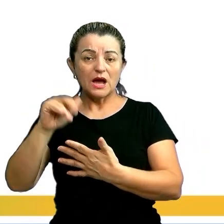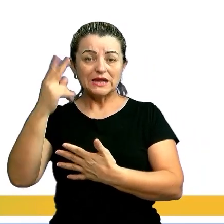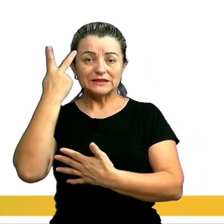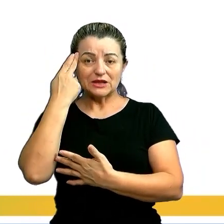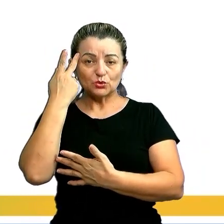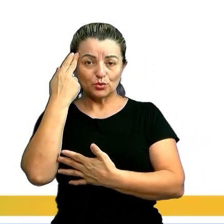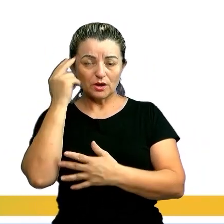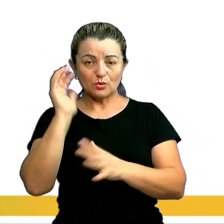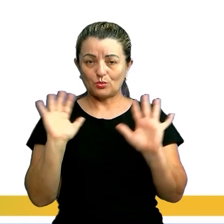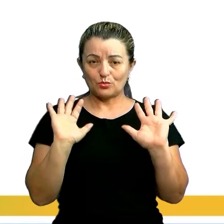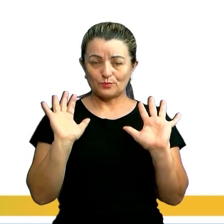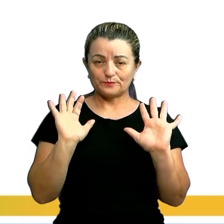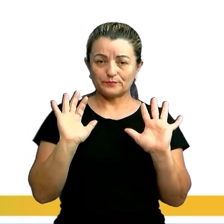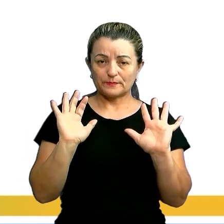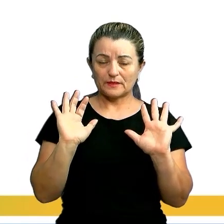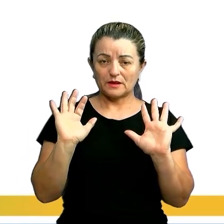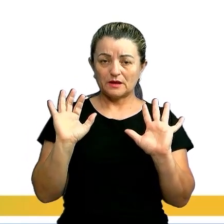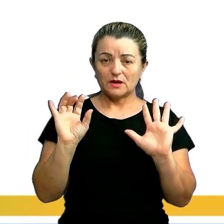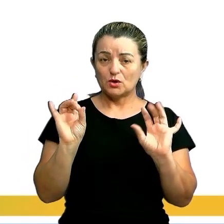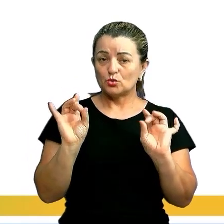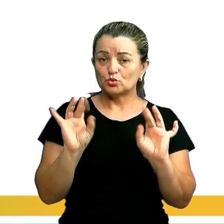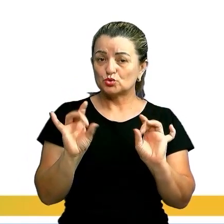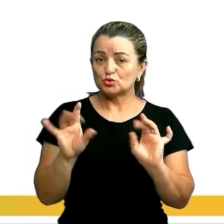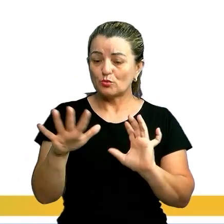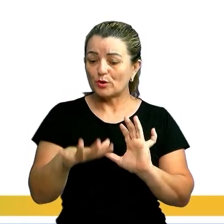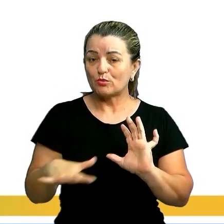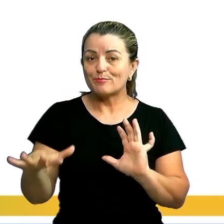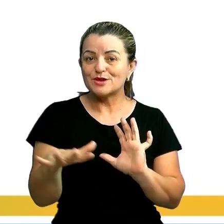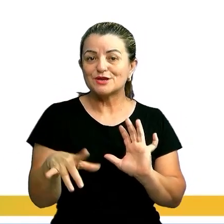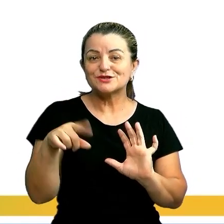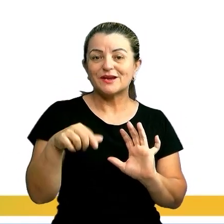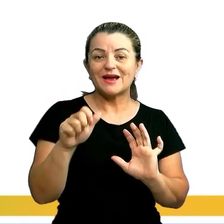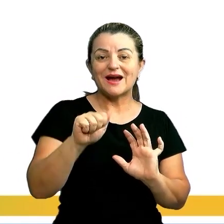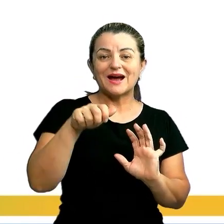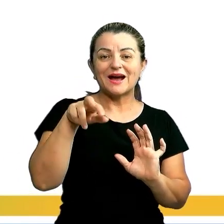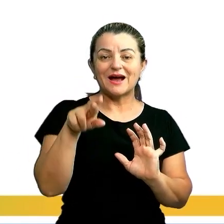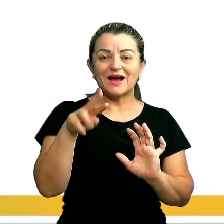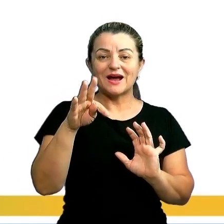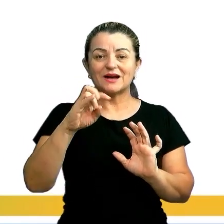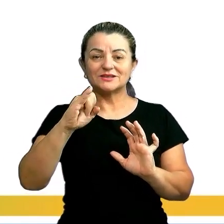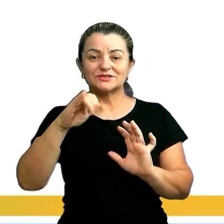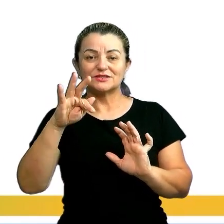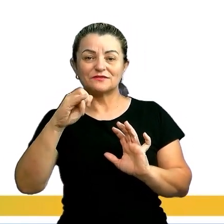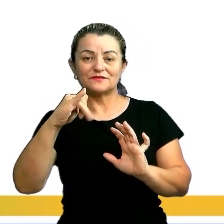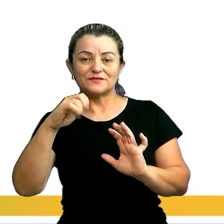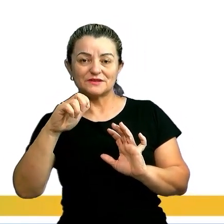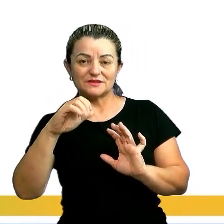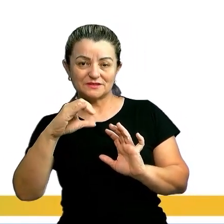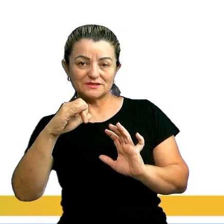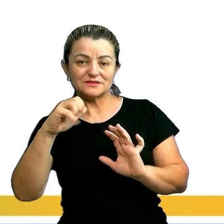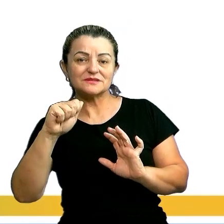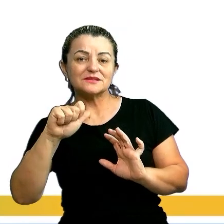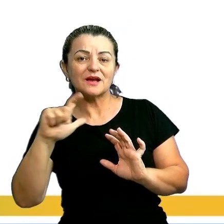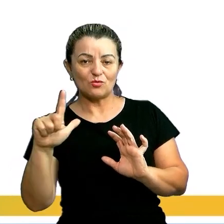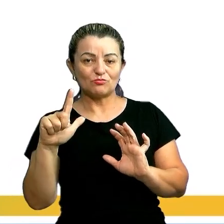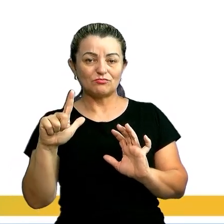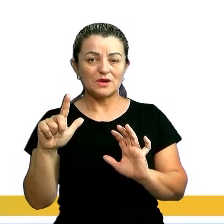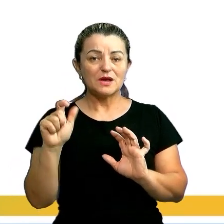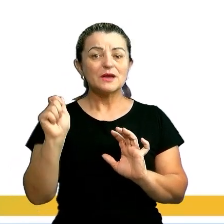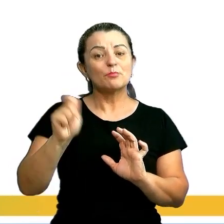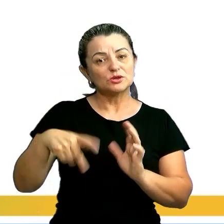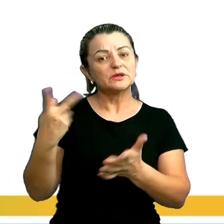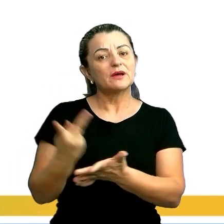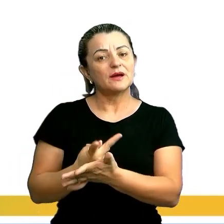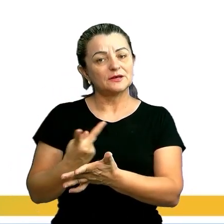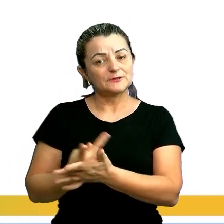ambiente só em que eles vivem é uma classificação artificial, ok? E leva ao erro. Letra C. Então, letra